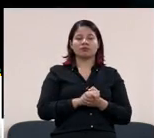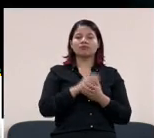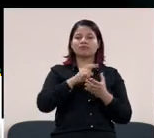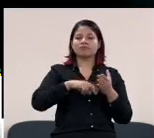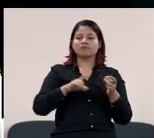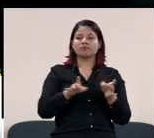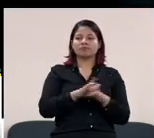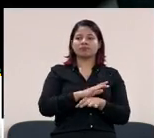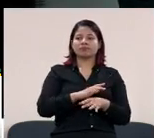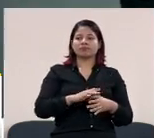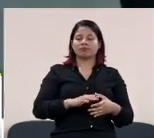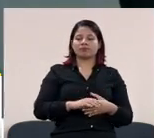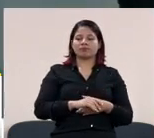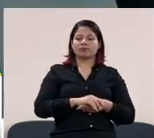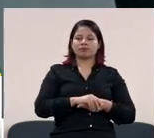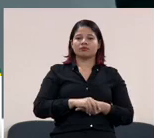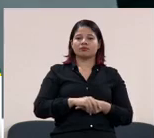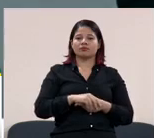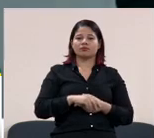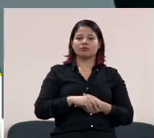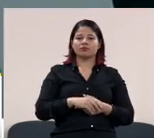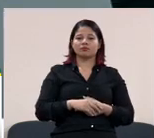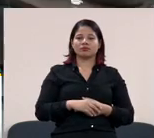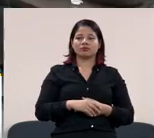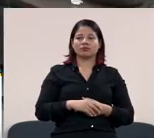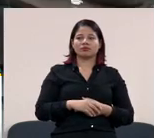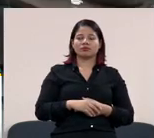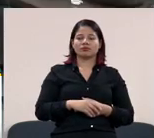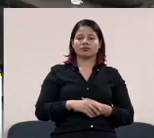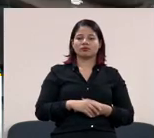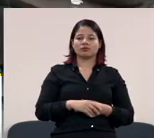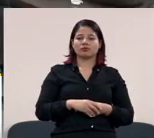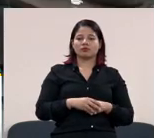leitura, senhor presidente, dos memorandos e ofícios recebidos.